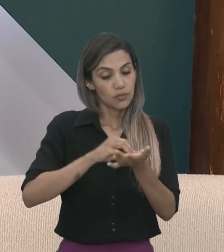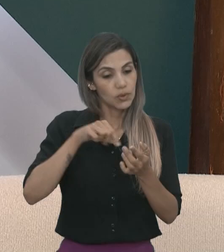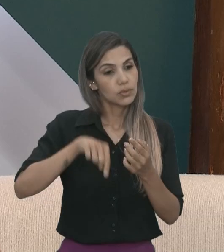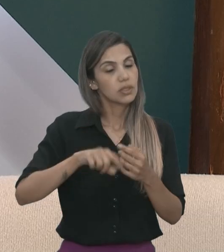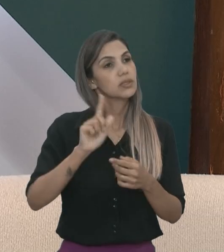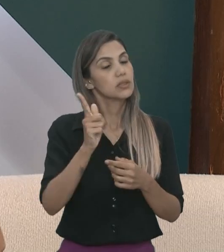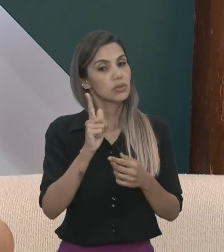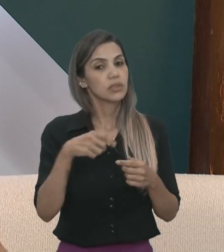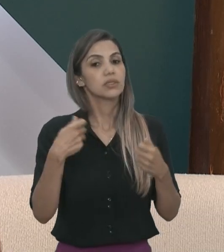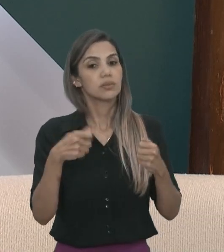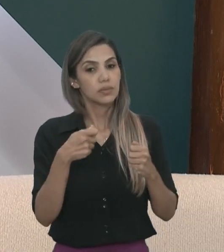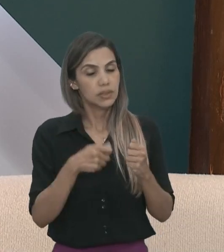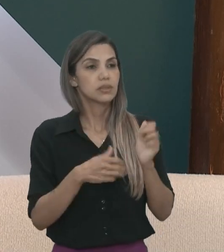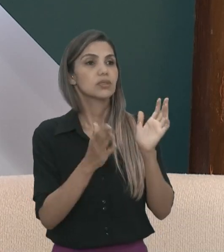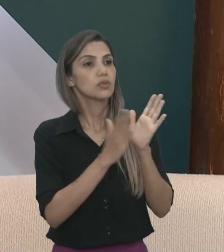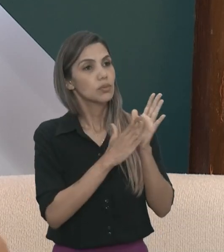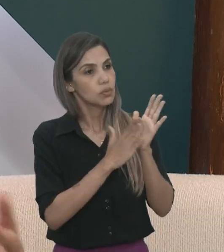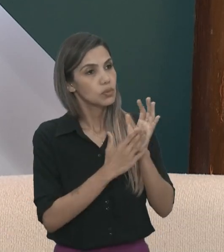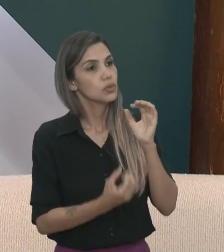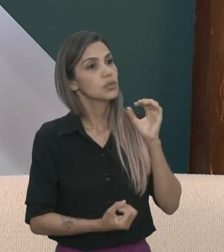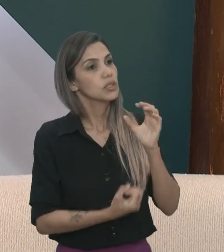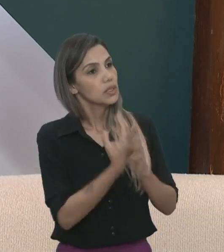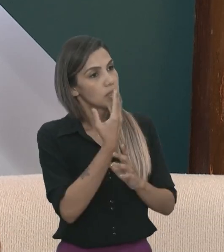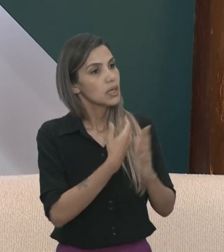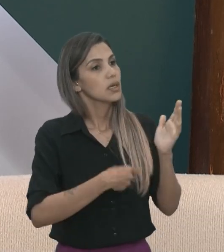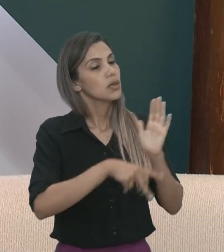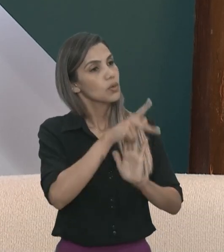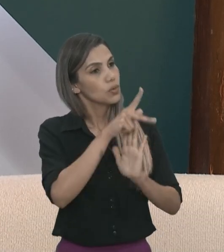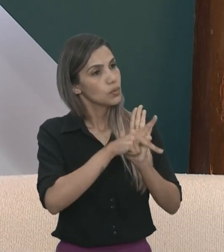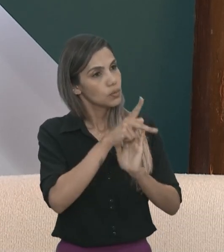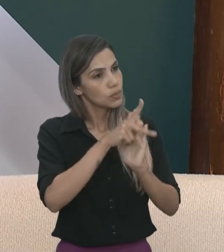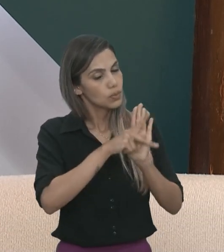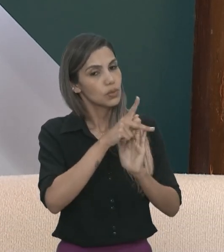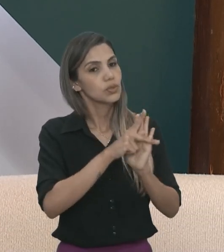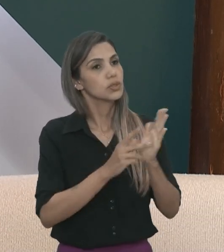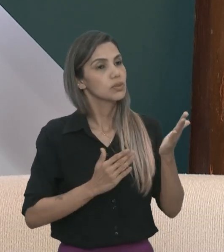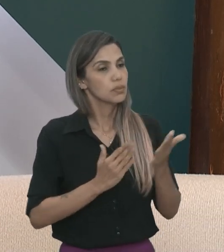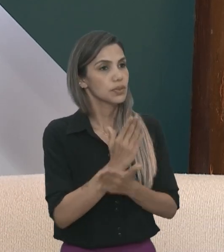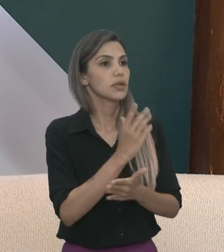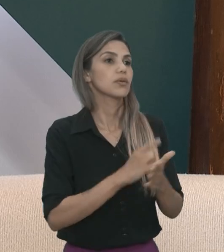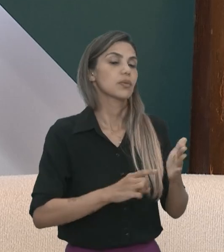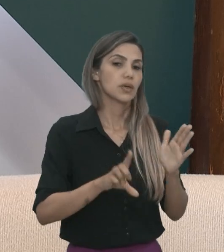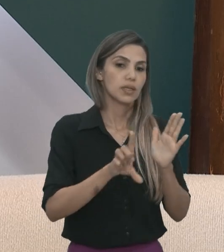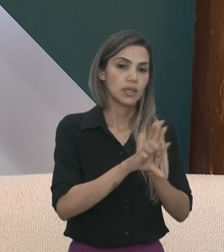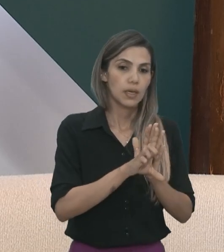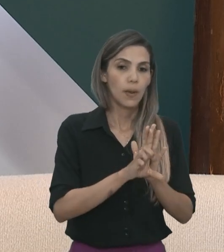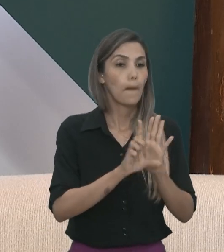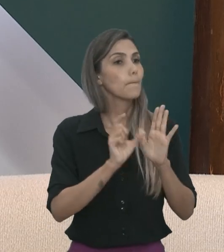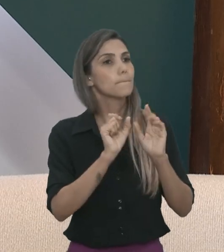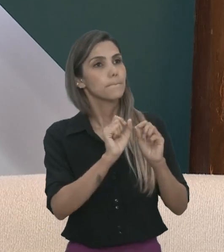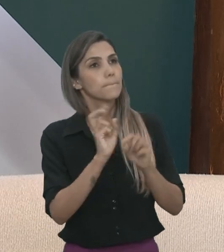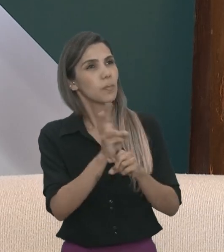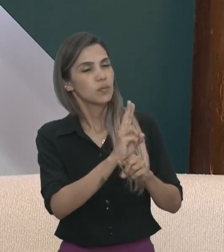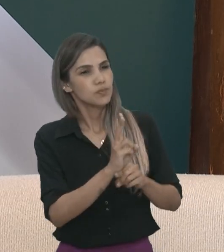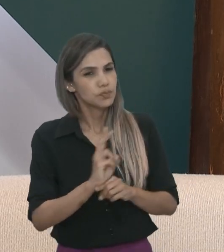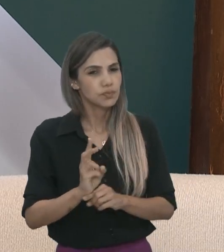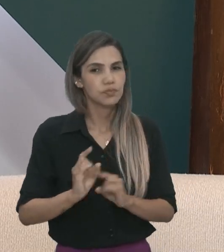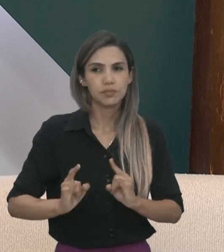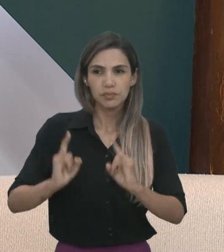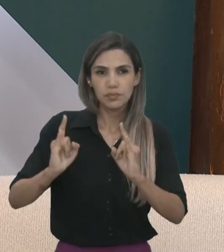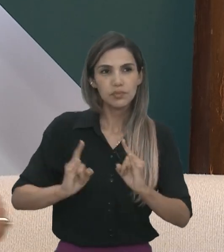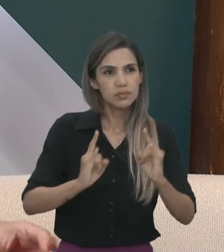né, então precisa de um projeto ser aprovado para que ela seja efetiva. O que seria essa lei da inspeção predial?